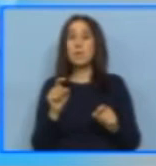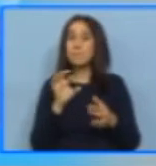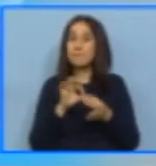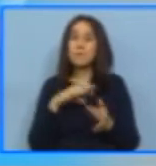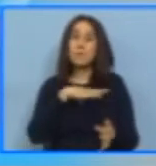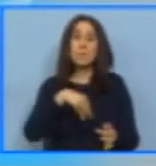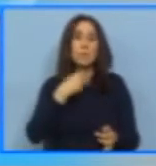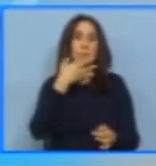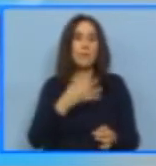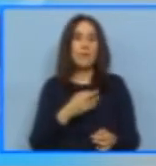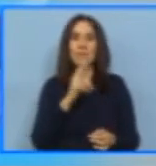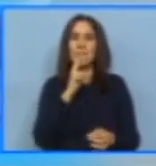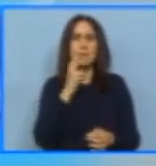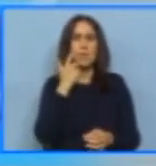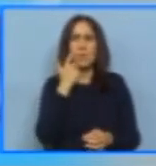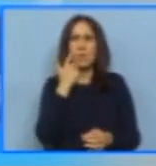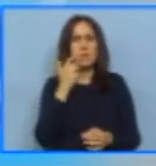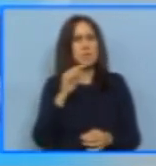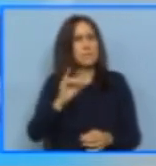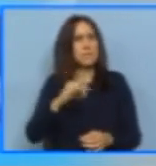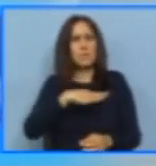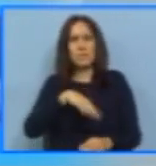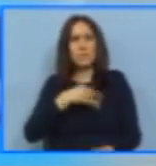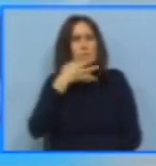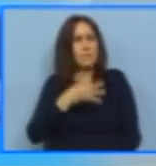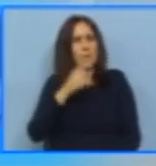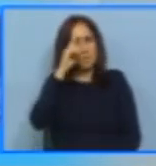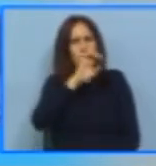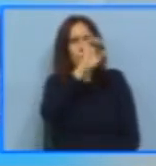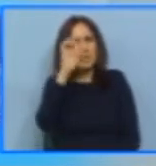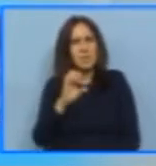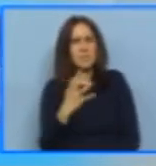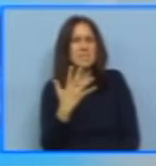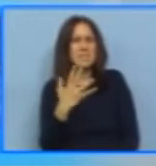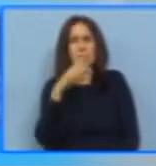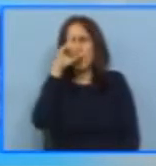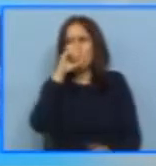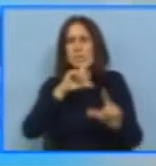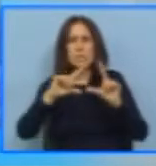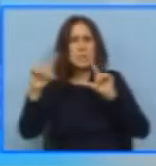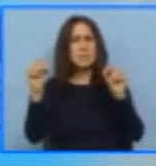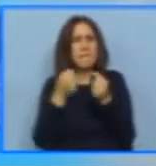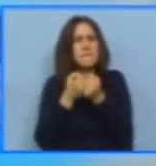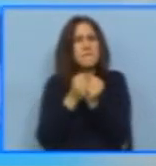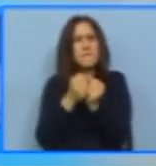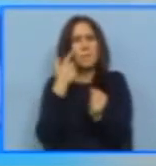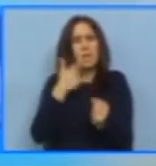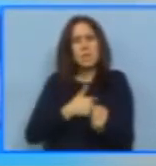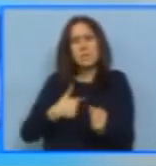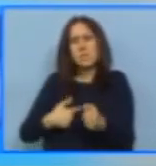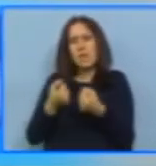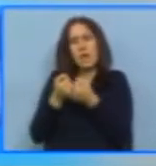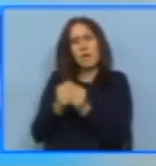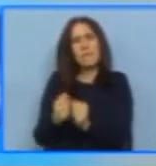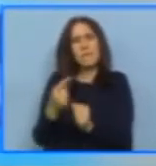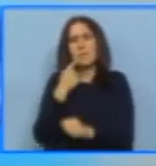inteiro. Portanto, Fátima é conhecida no mundo inteiro. Nós sabemos, nos 5 continentes, até nos lugares mais recônditos, no interior da China, há uma imagem de Nossa